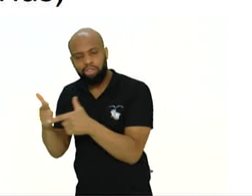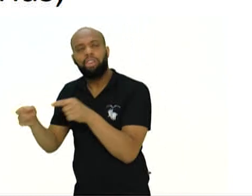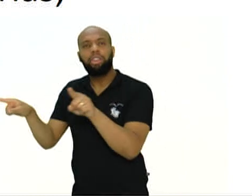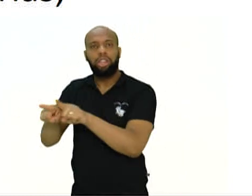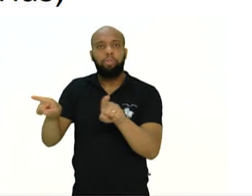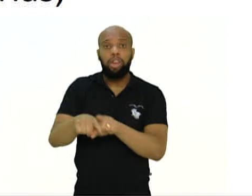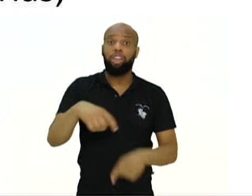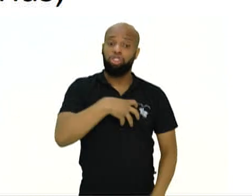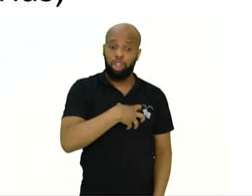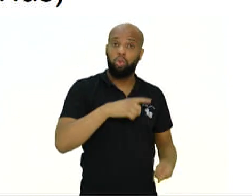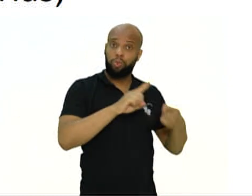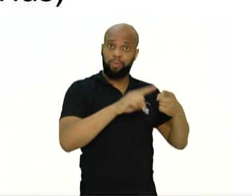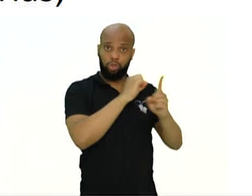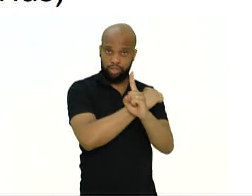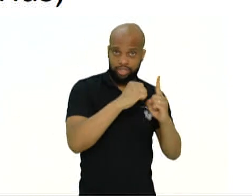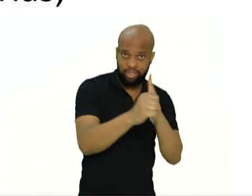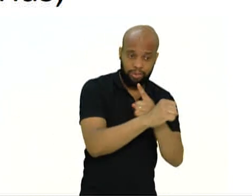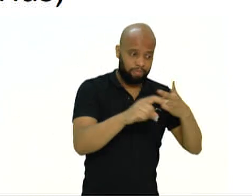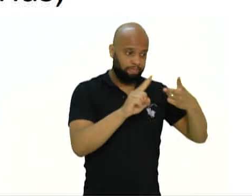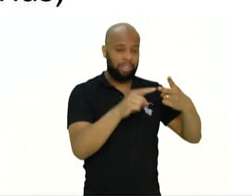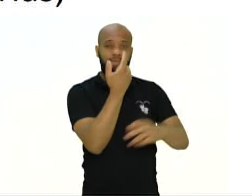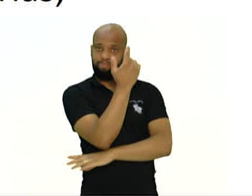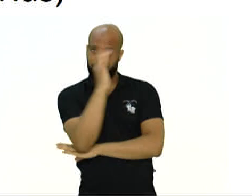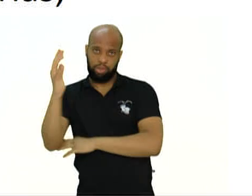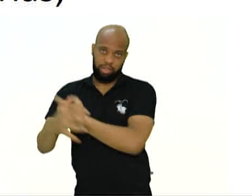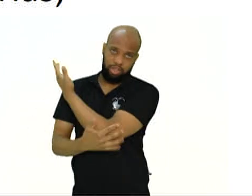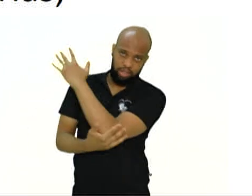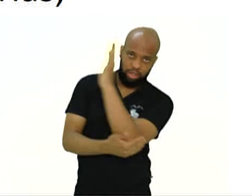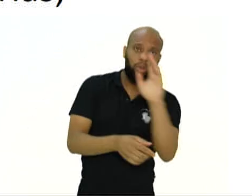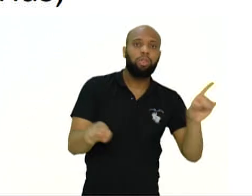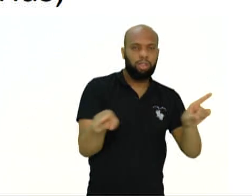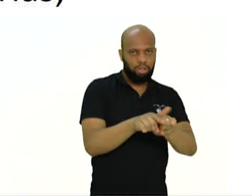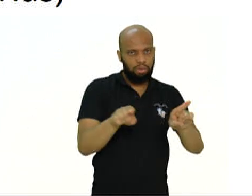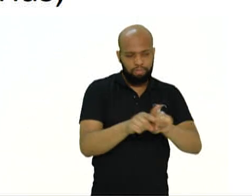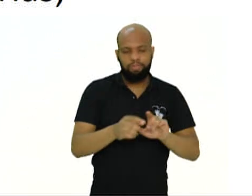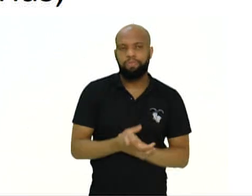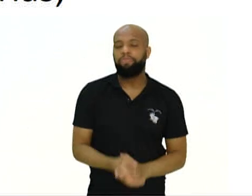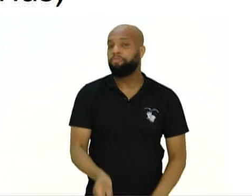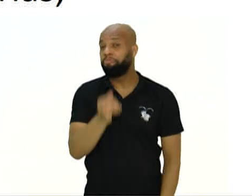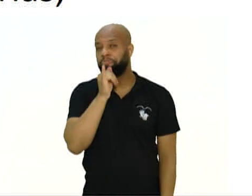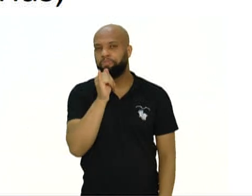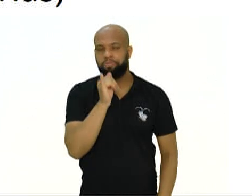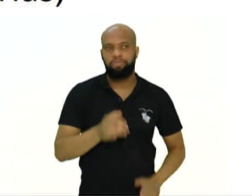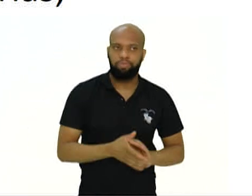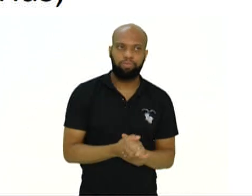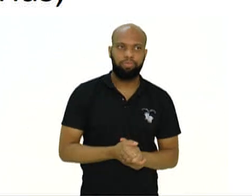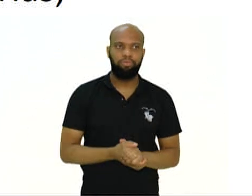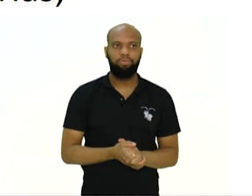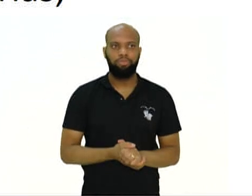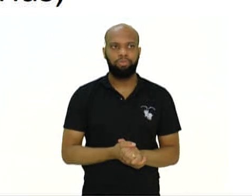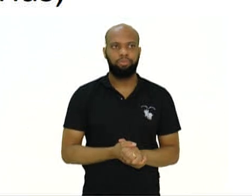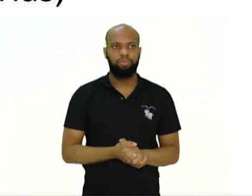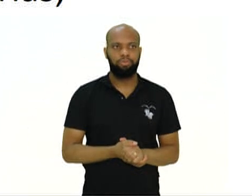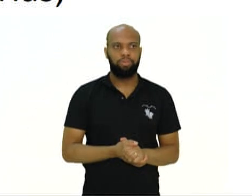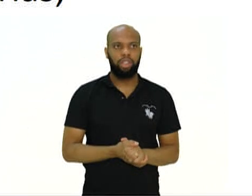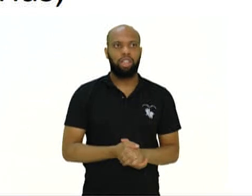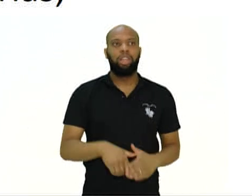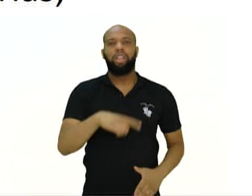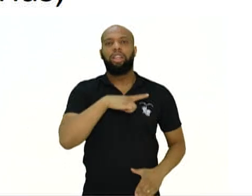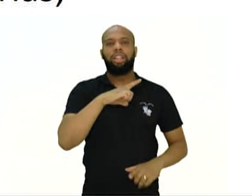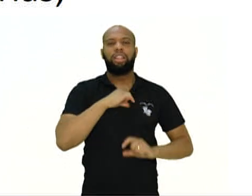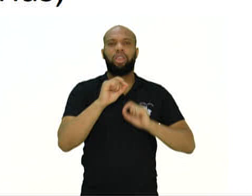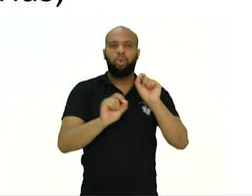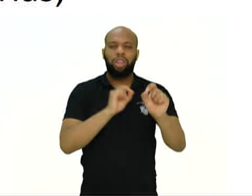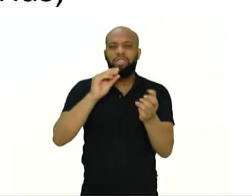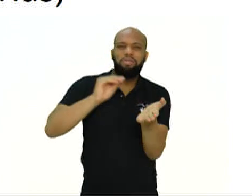ordem social e de ordem ambiental. E aí nós podemos citar algum deles, como, por exemplo, sobrecarga